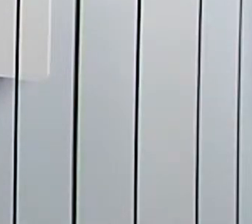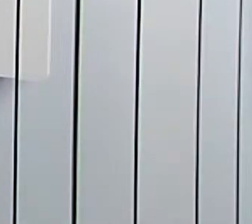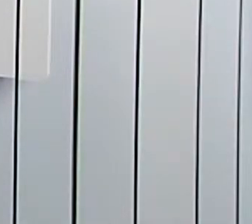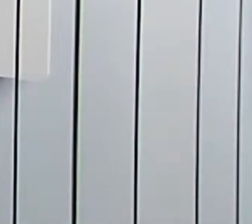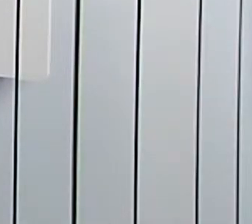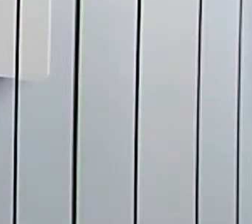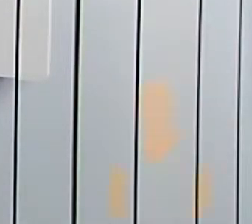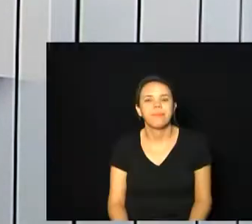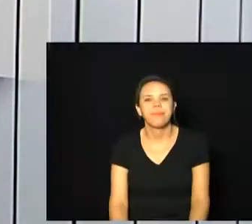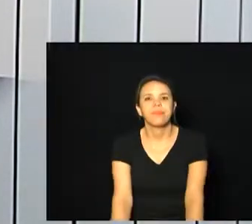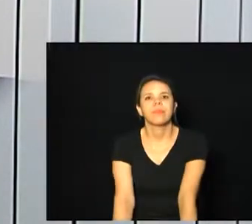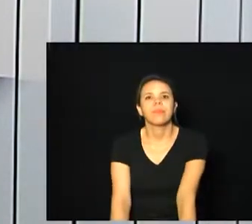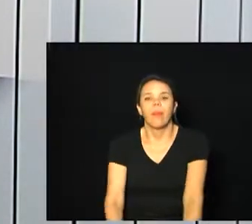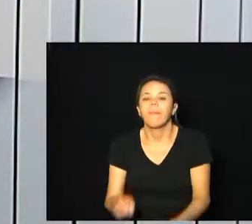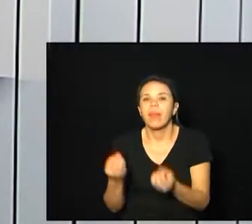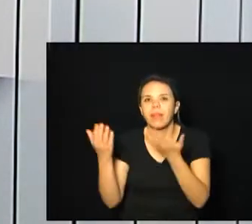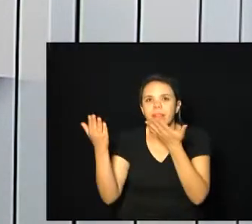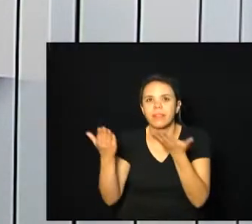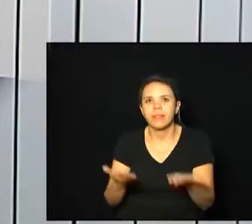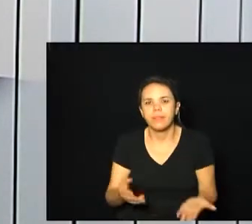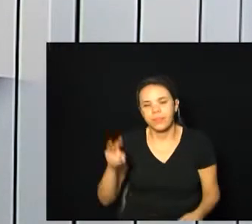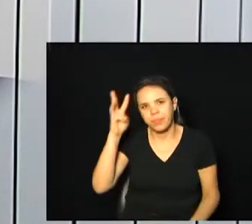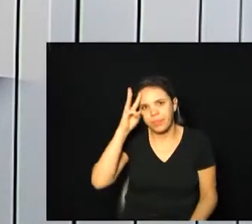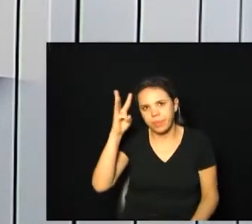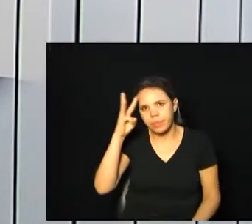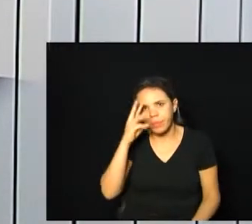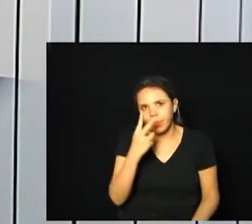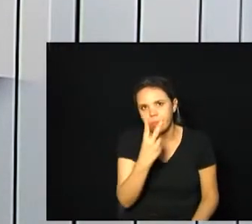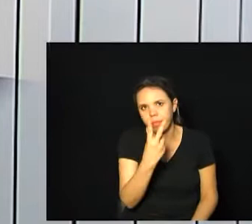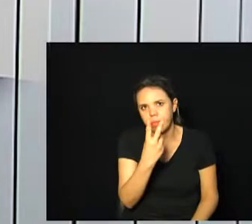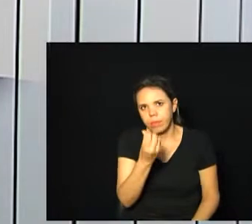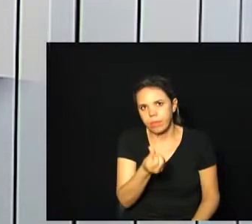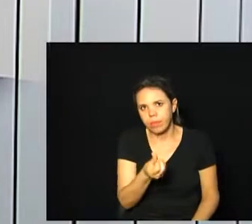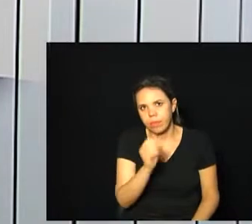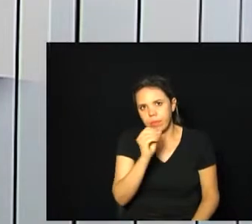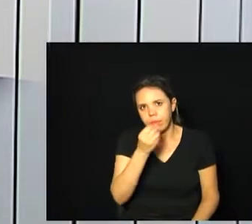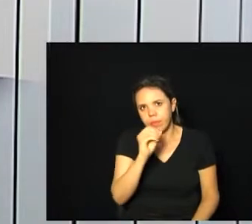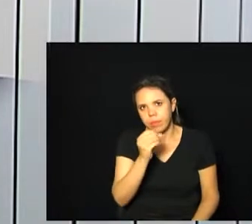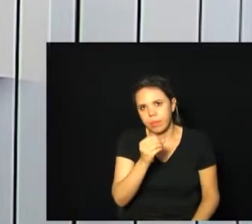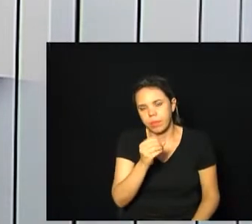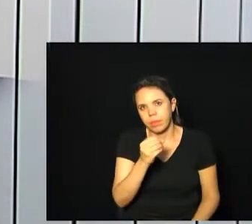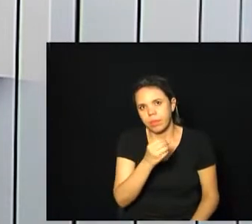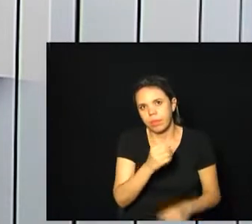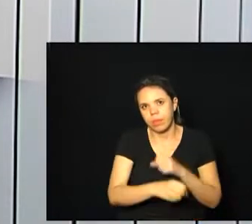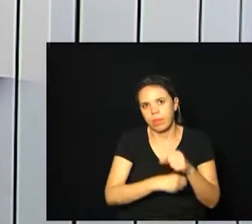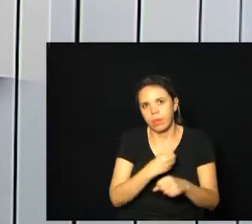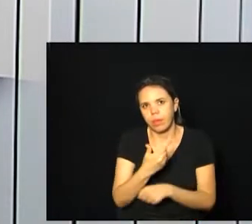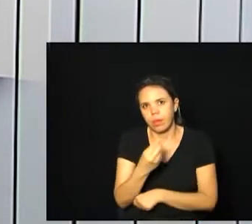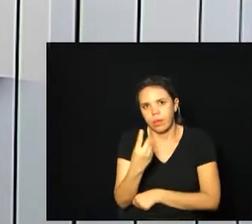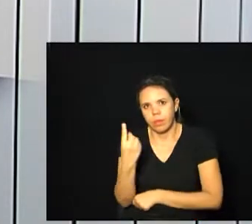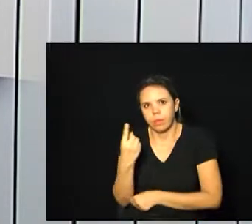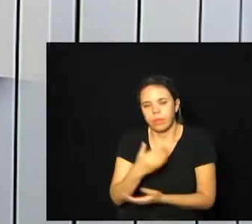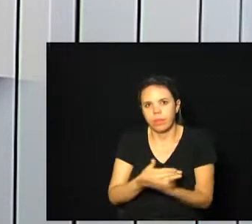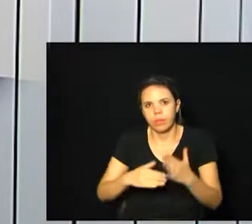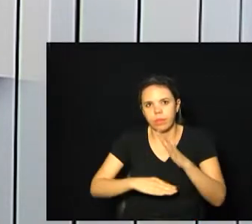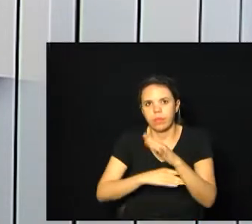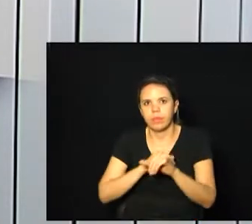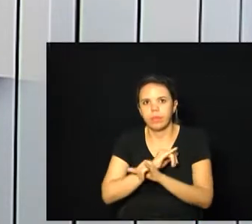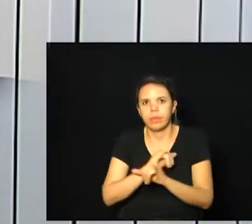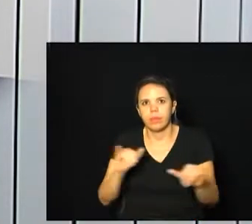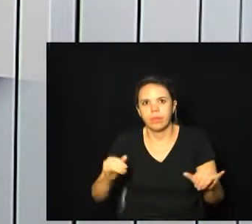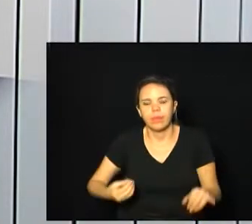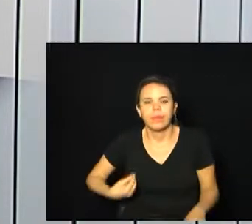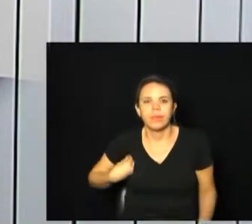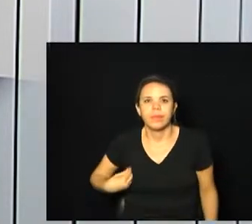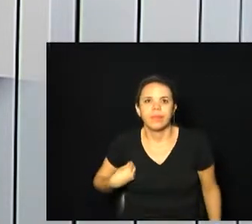Olá, seja bem-vinda, seja bem-vindo. Terça-feira, 26 de outubro de 2021. Começa agora o Câmara Notícia